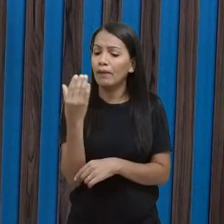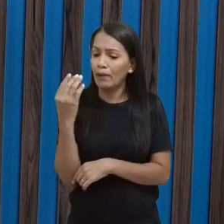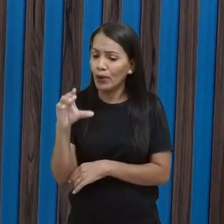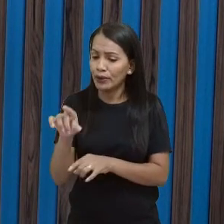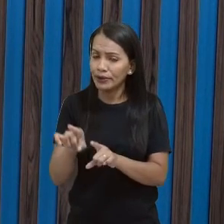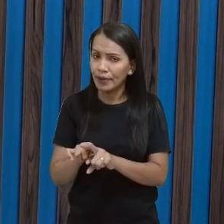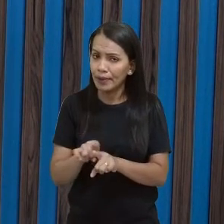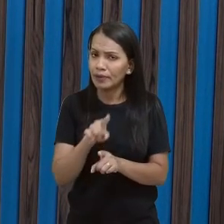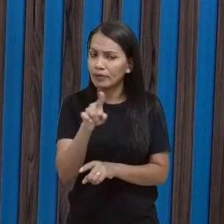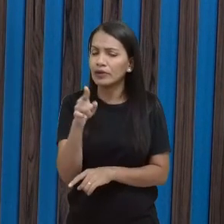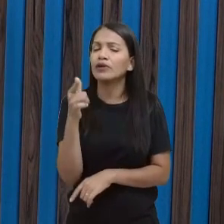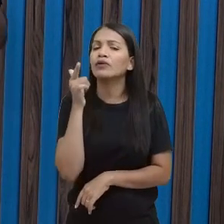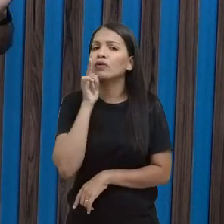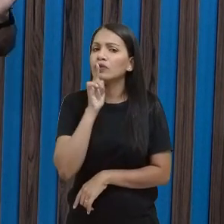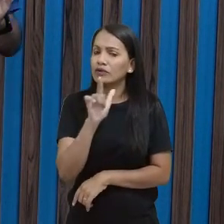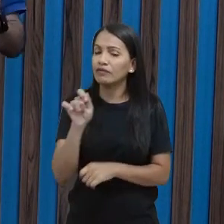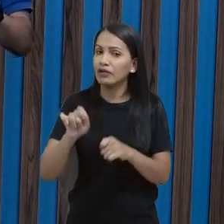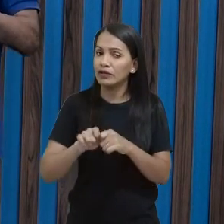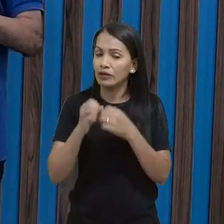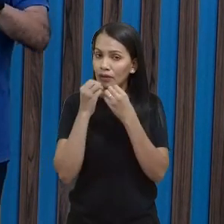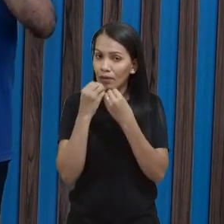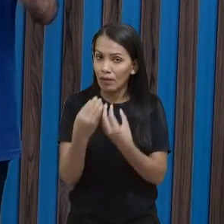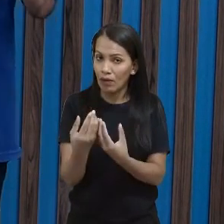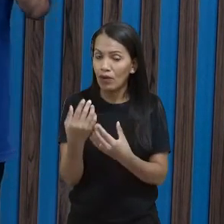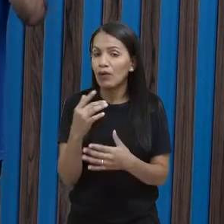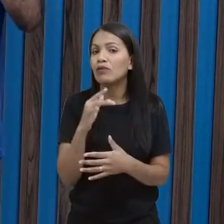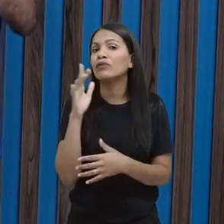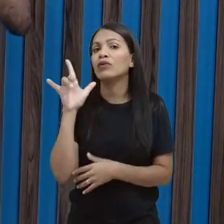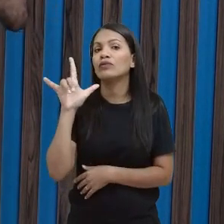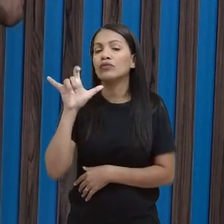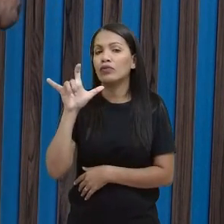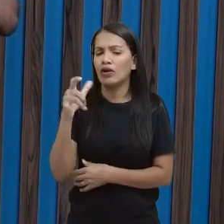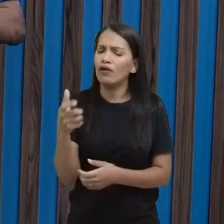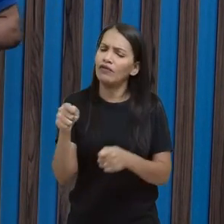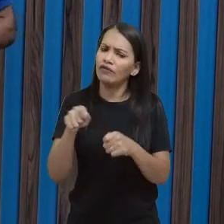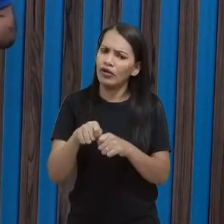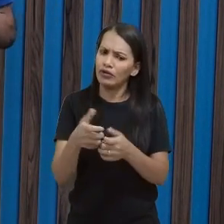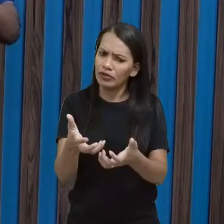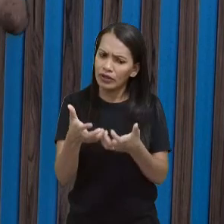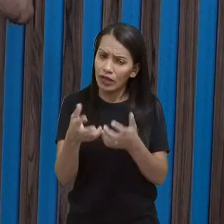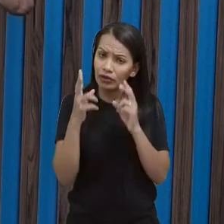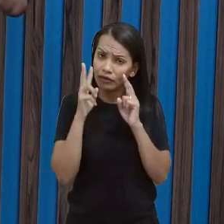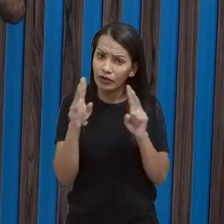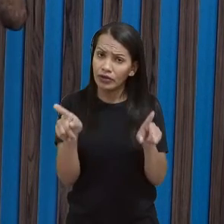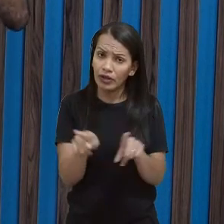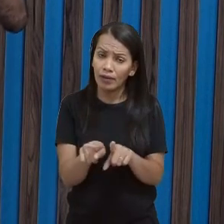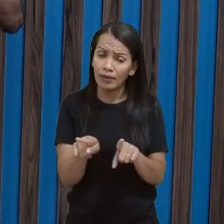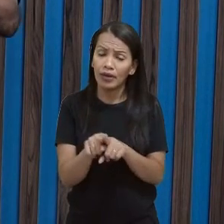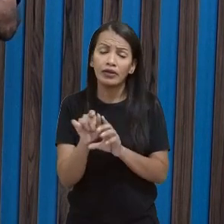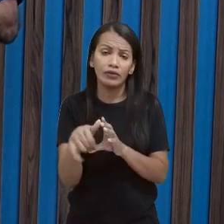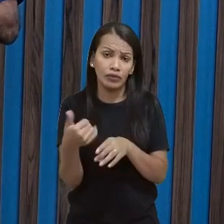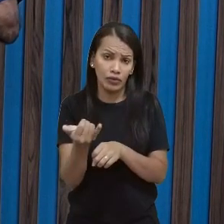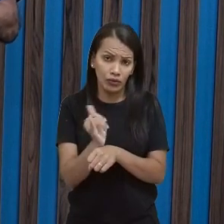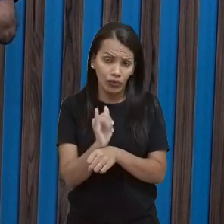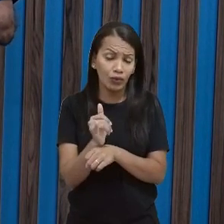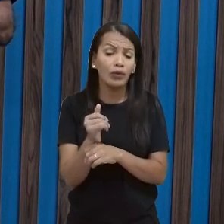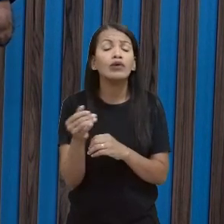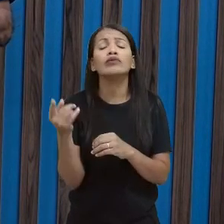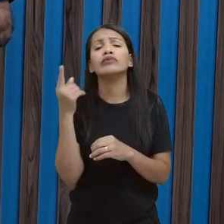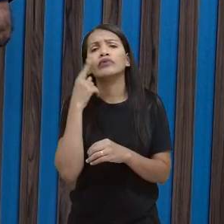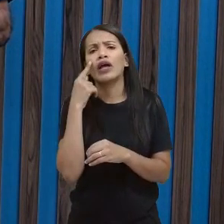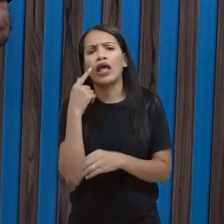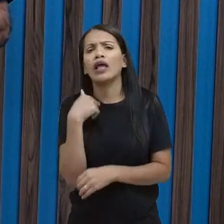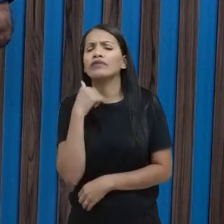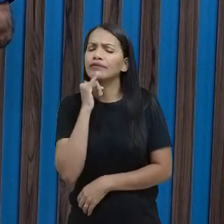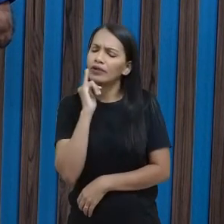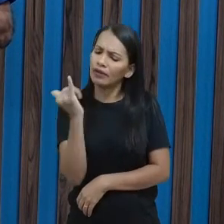aí. Ricardinho Matemática, tá bom? Lá no Insta. Faz isso aí que eu quero ver se você consegue numa boa. E também no YouTube, você comenta lá e diz a